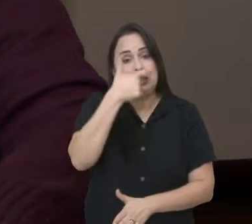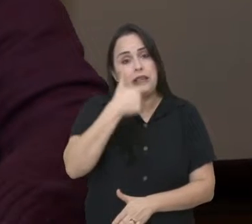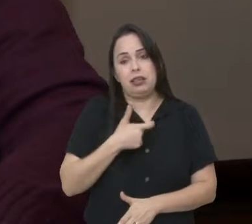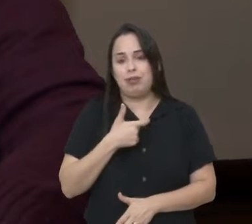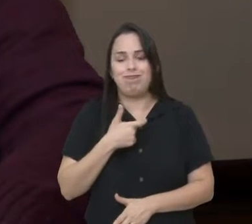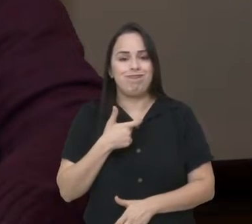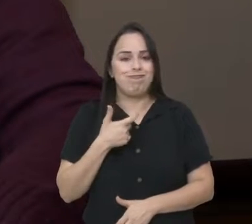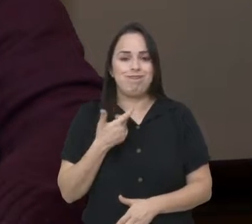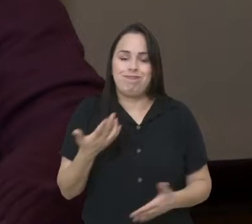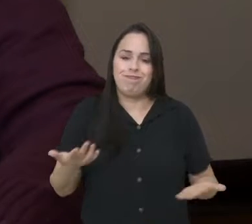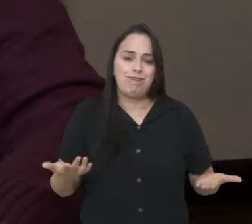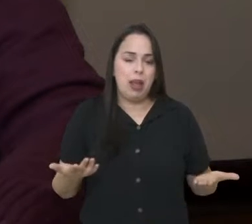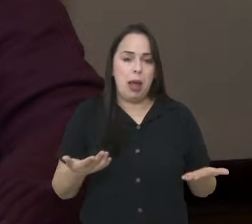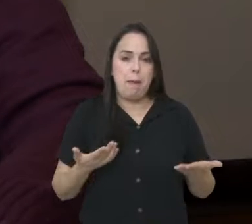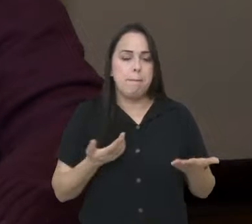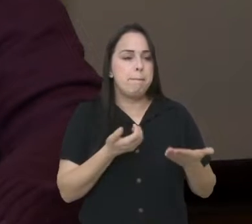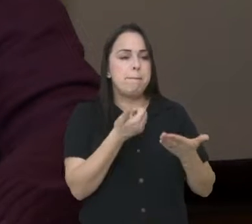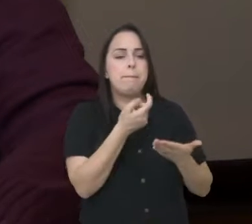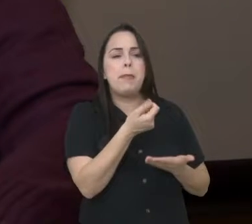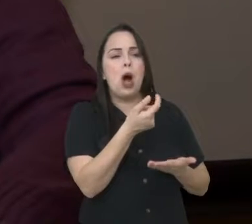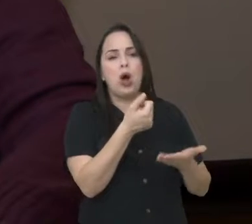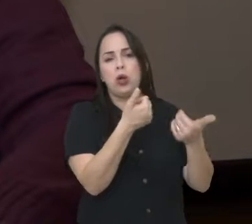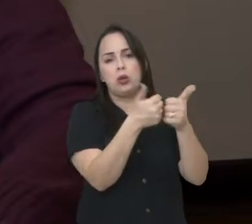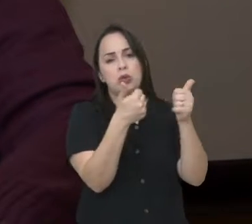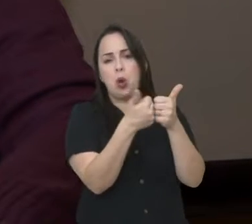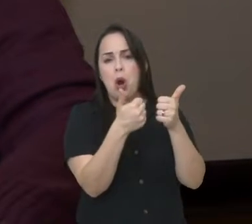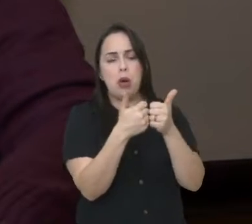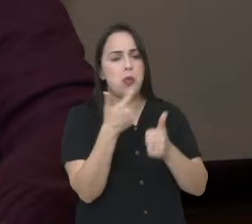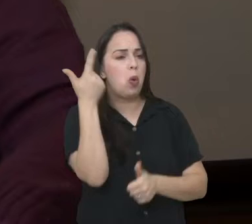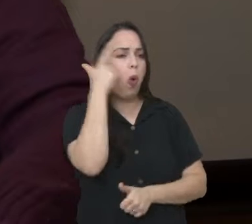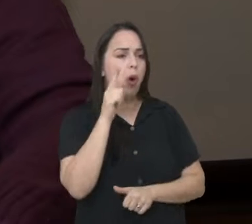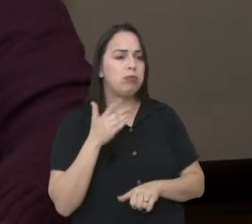tinha jeito, porque tinha pouco ônibus aqui, não dava para sair.